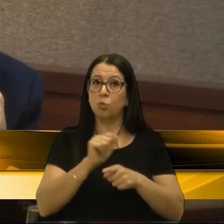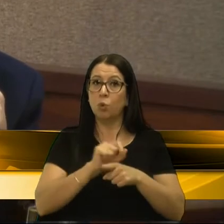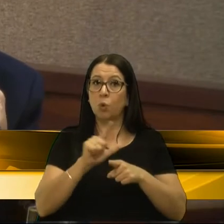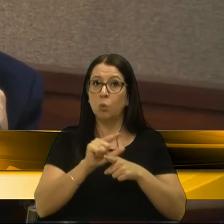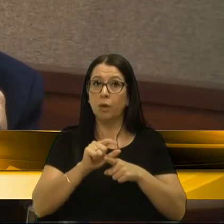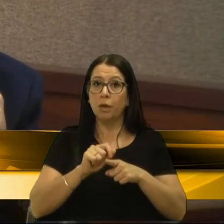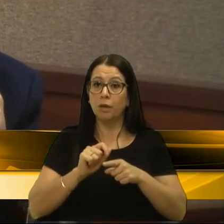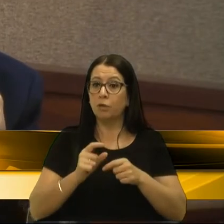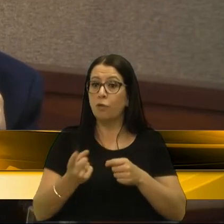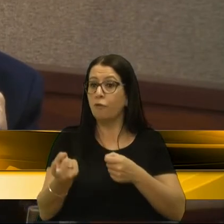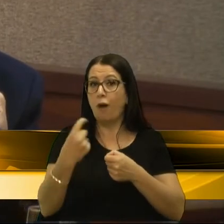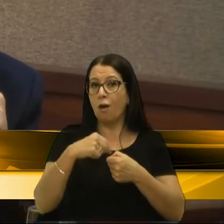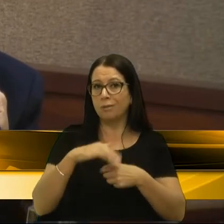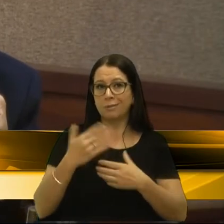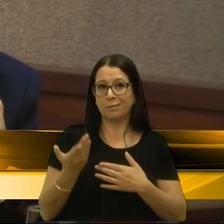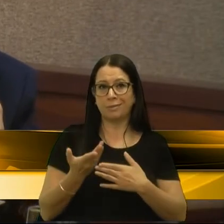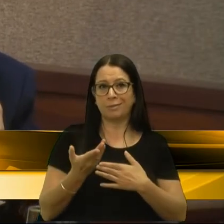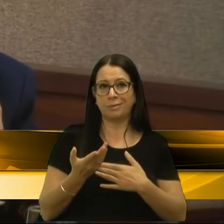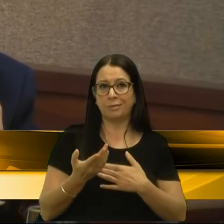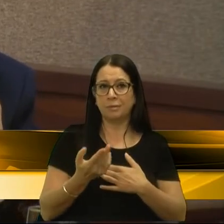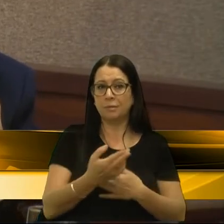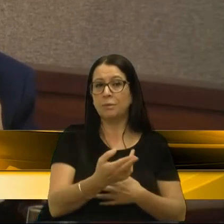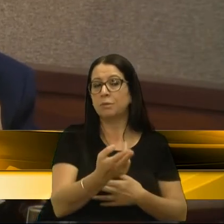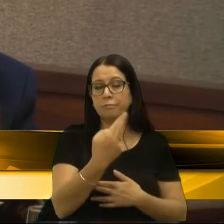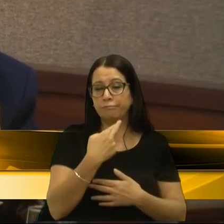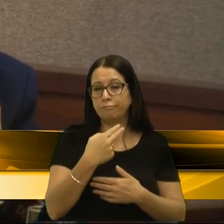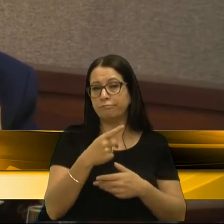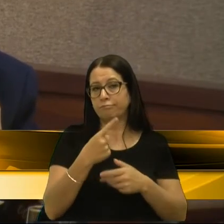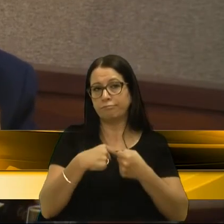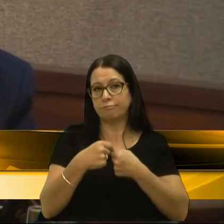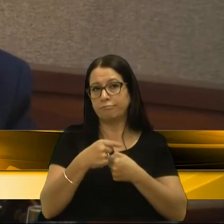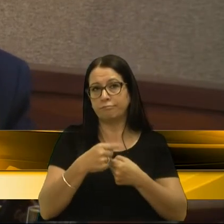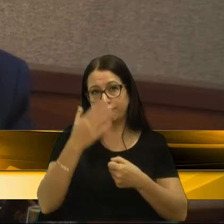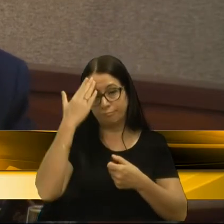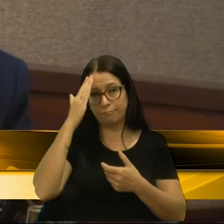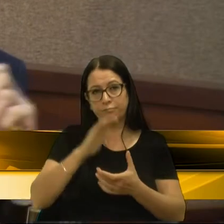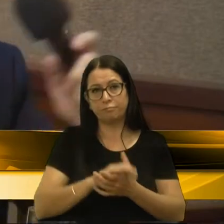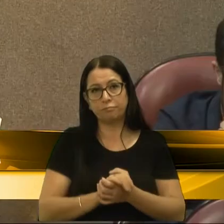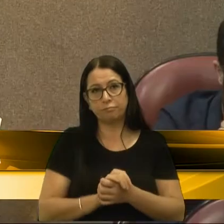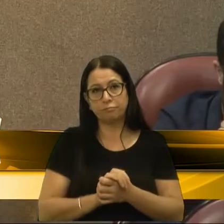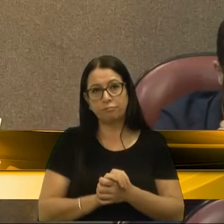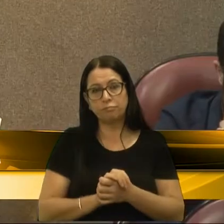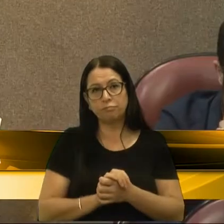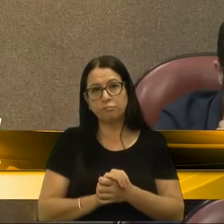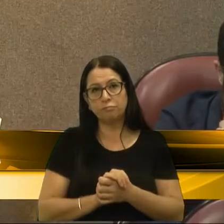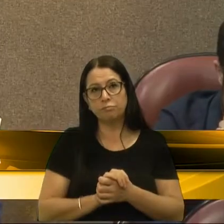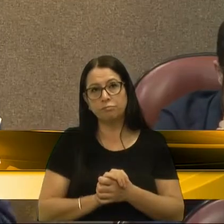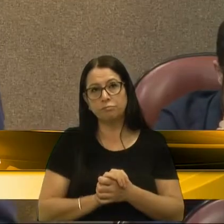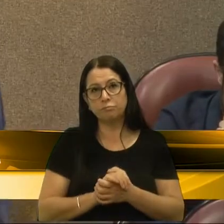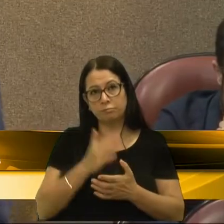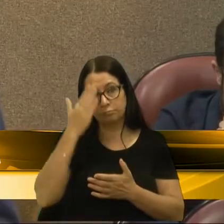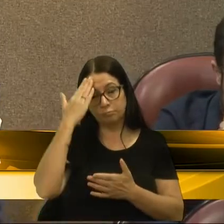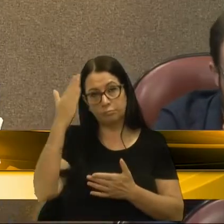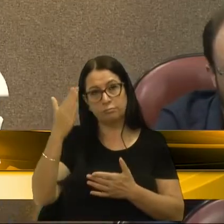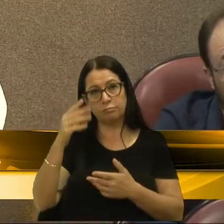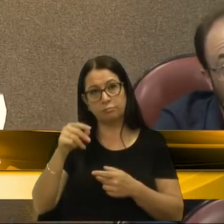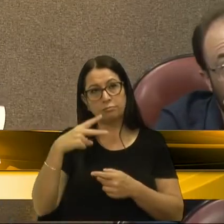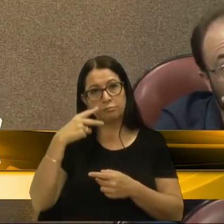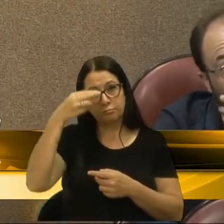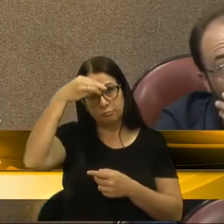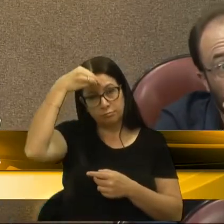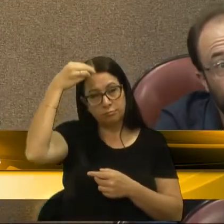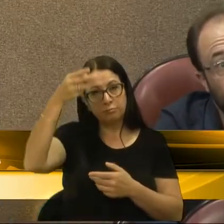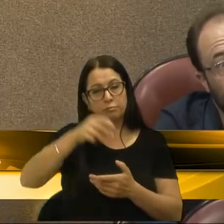que não volta mais e ele não dá retorno para o município. Obrigado pela parte. Eu que agradeço a contribuição, vereador